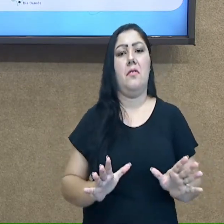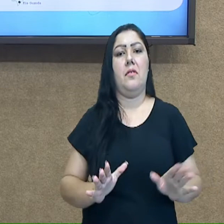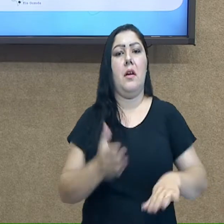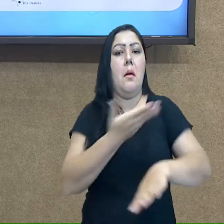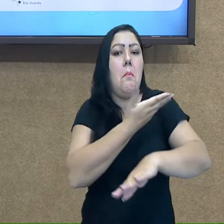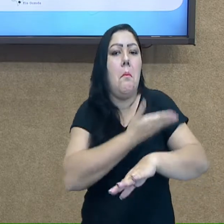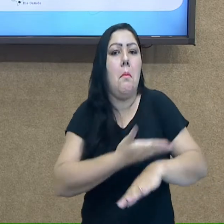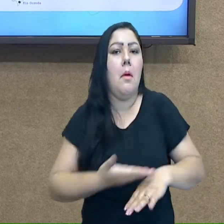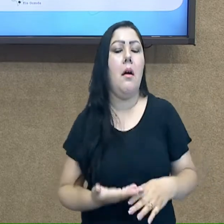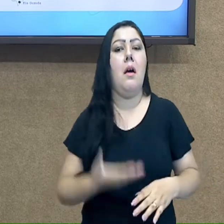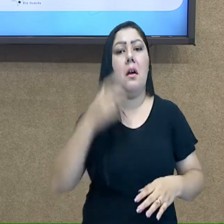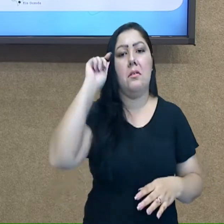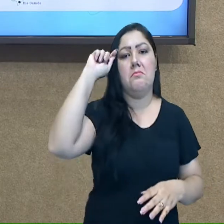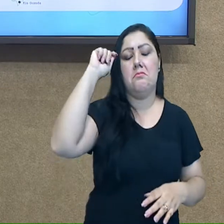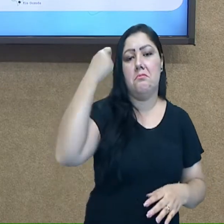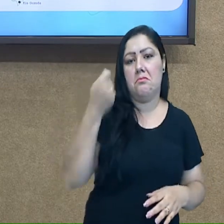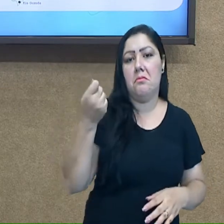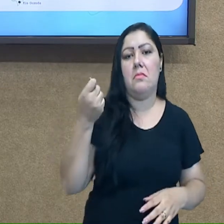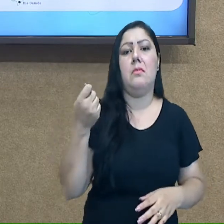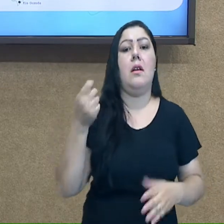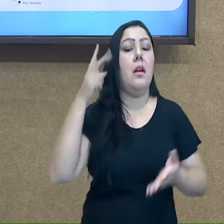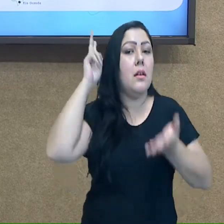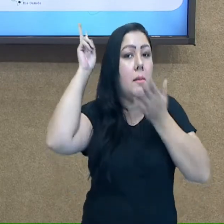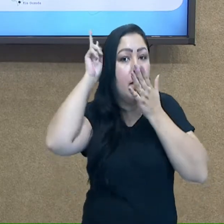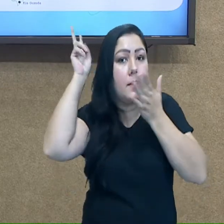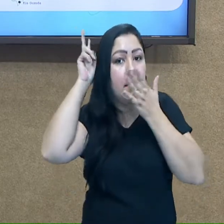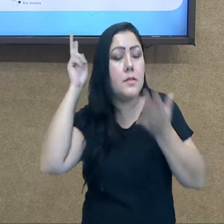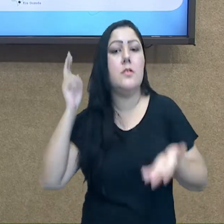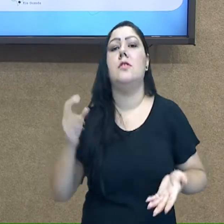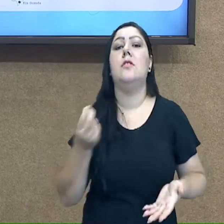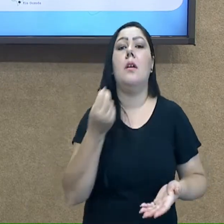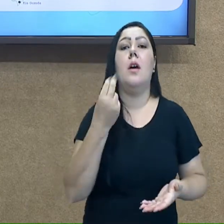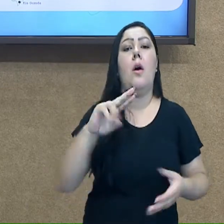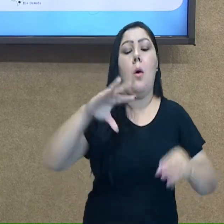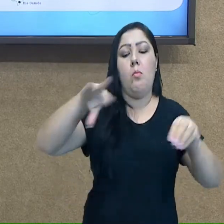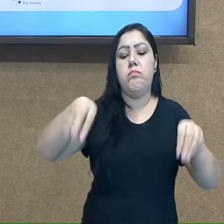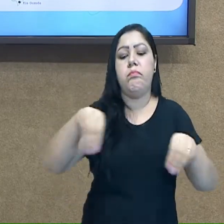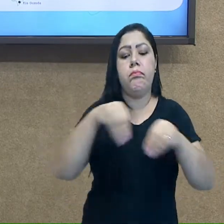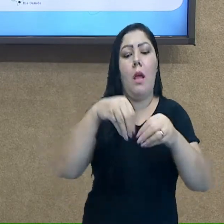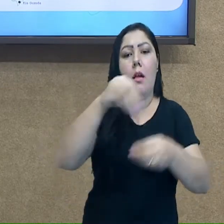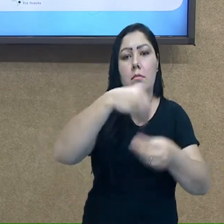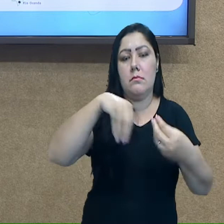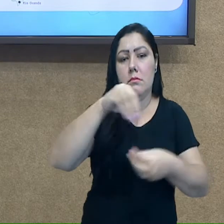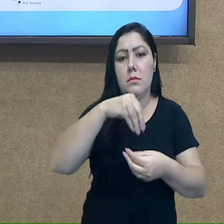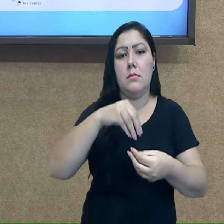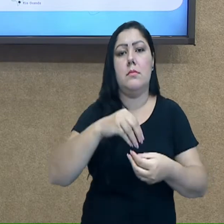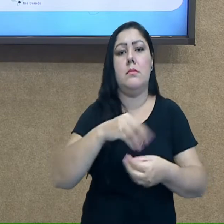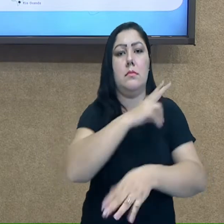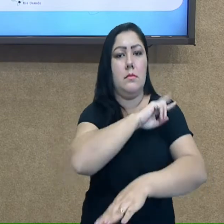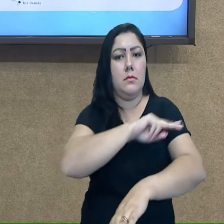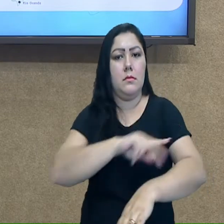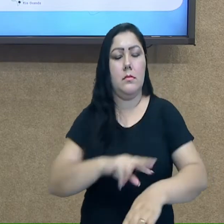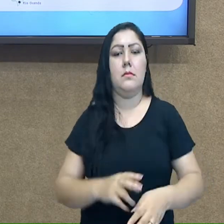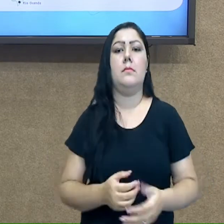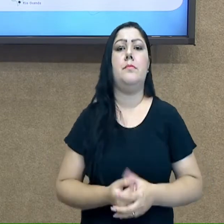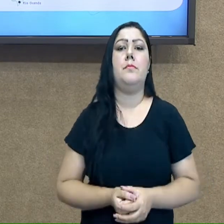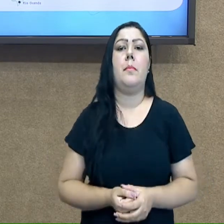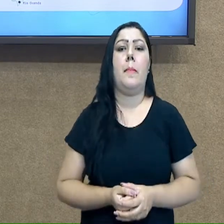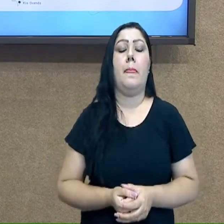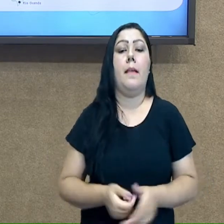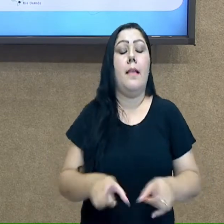negra, indígena ou mestiça. Além disso, o pagamento pelos serviços prestados